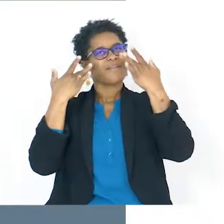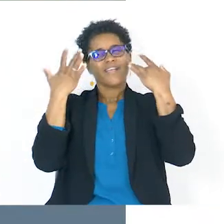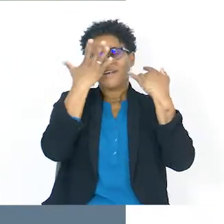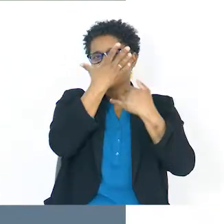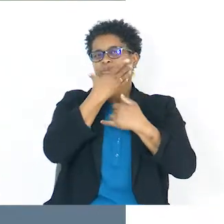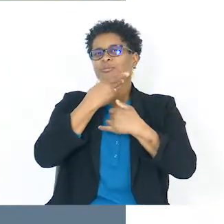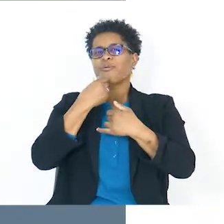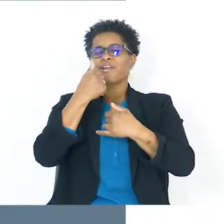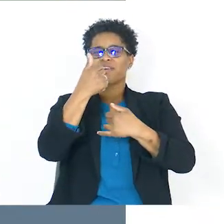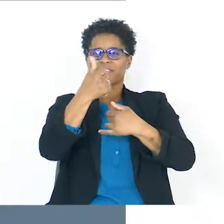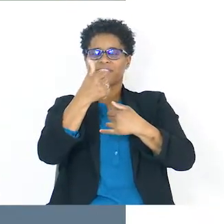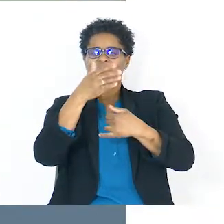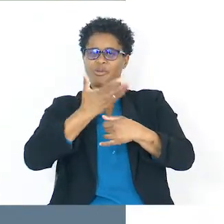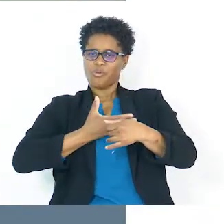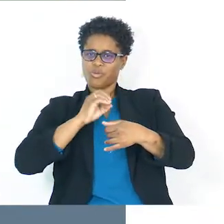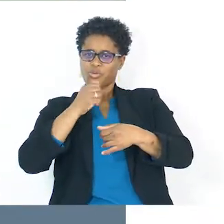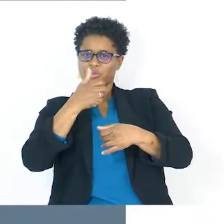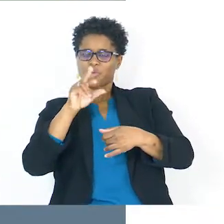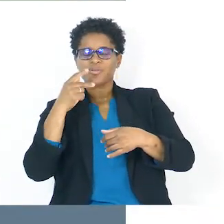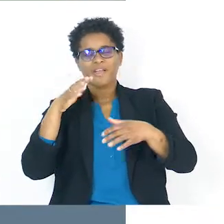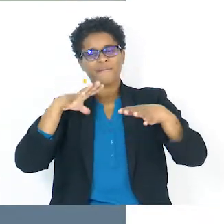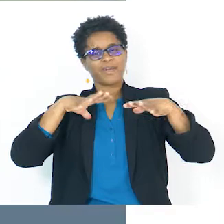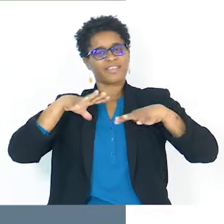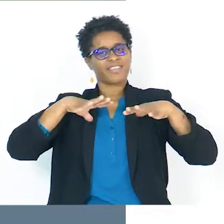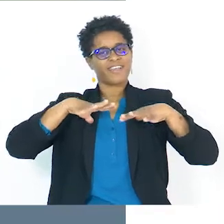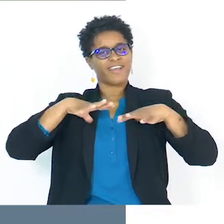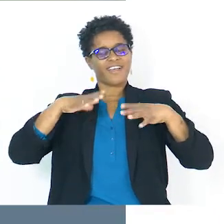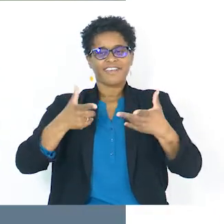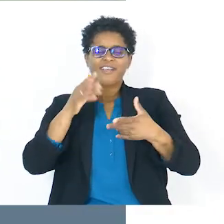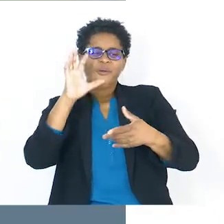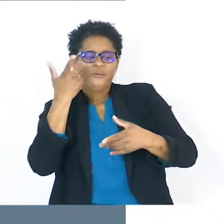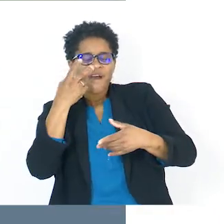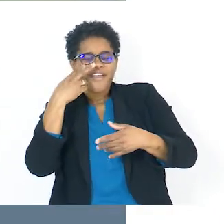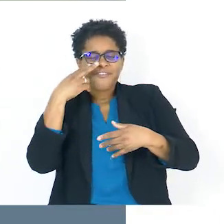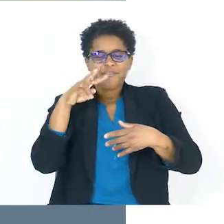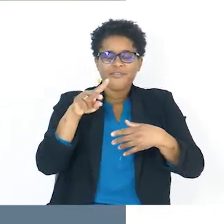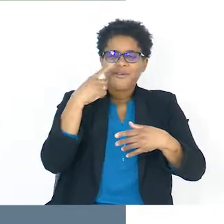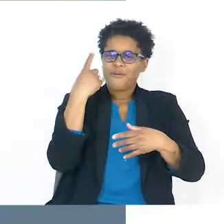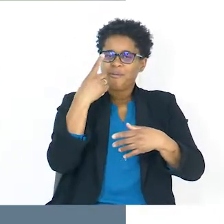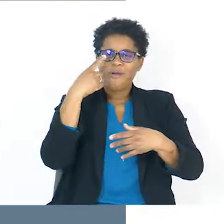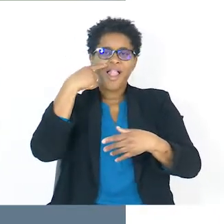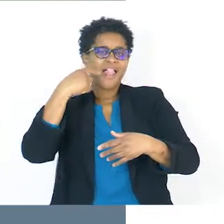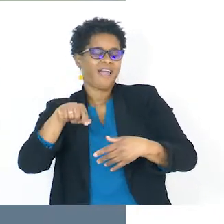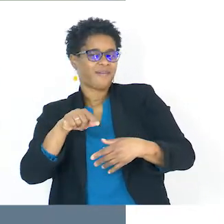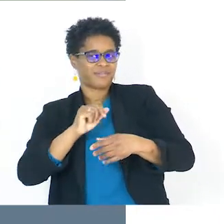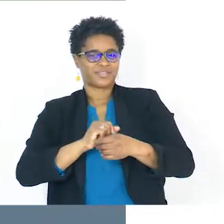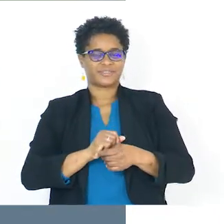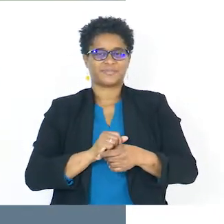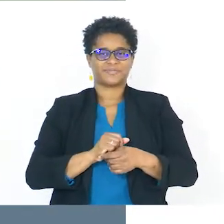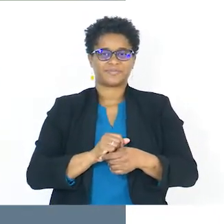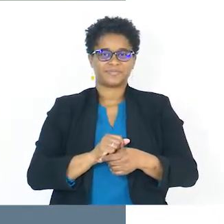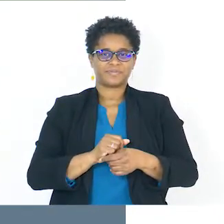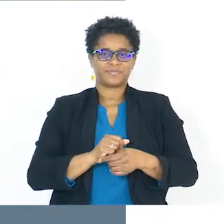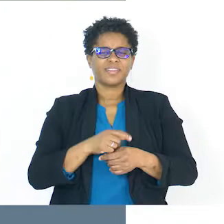linda. E o Dobro estava passeando quando encontrou um